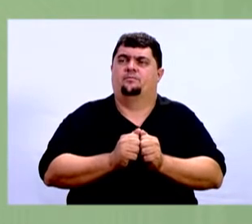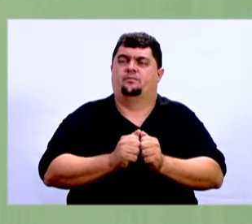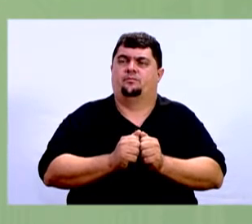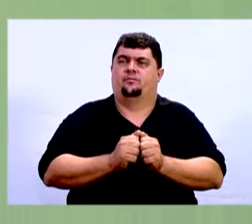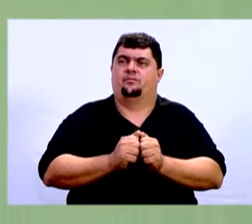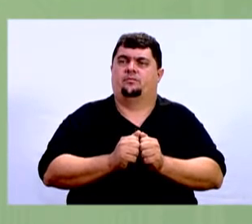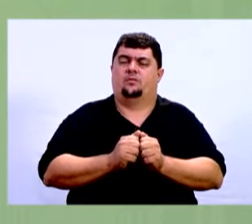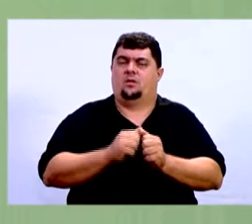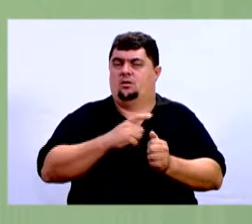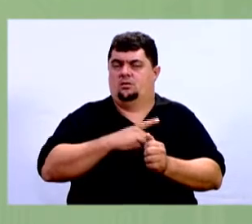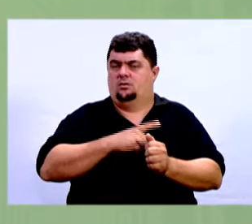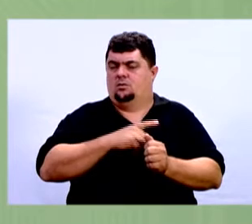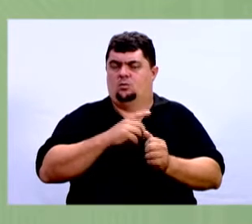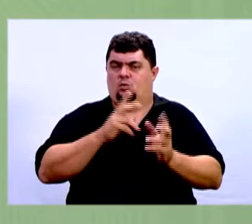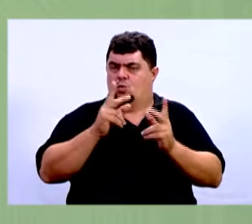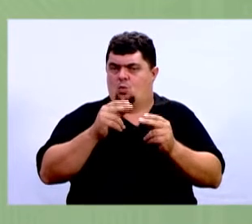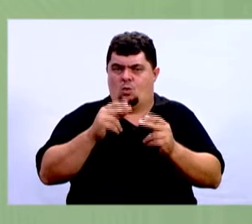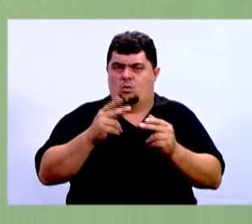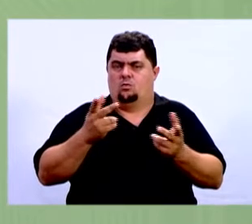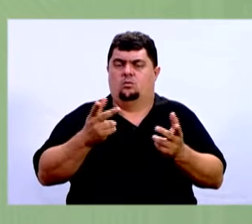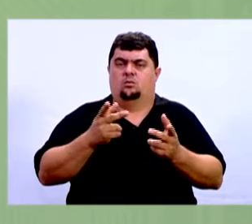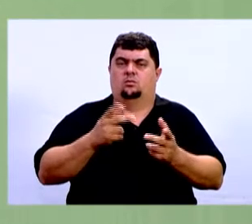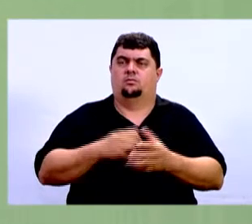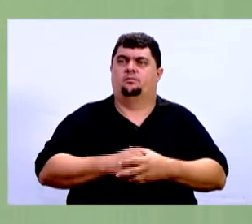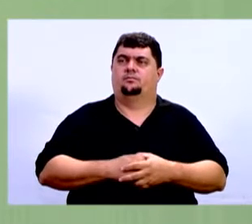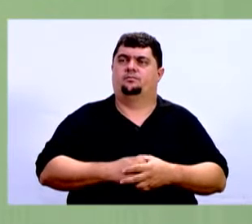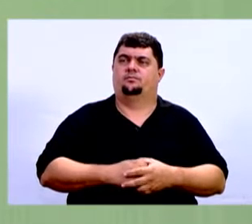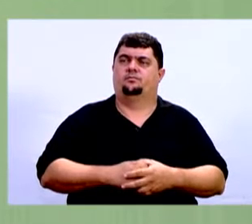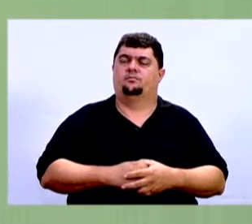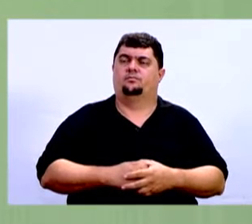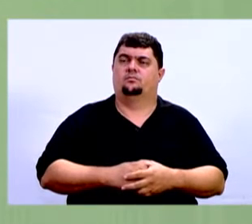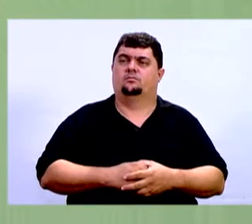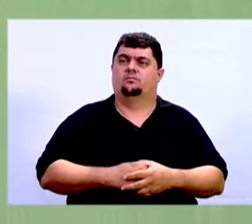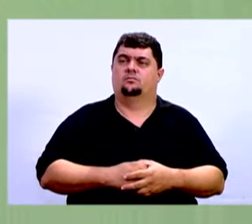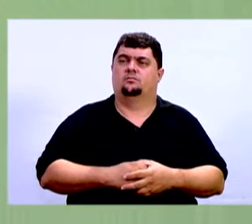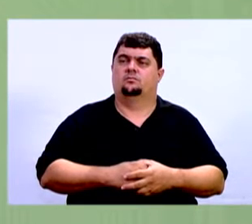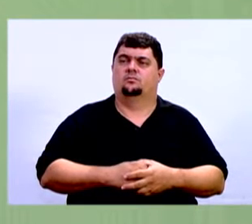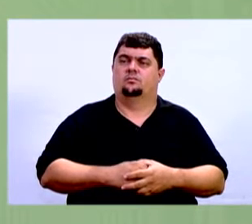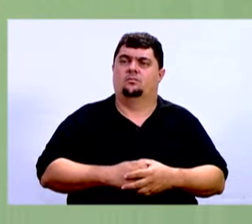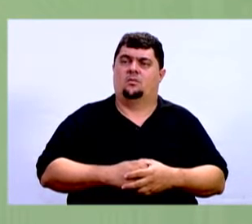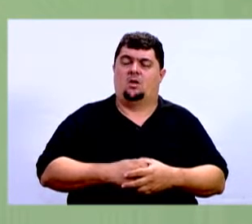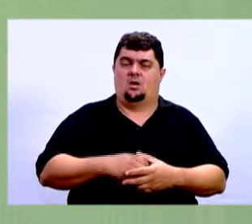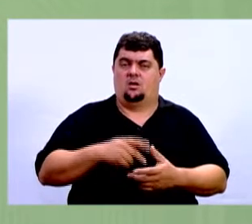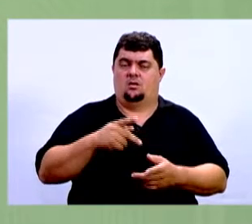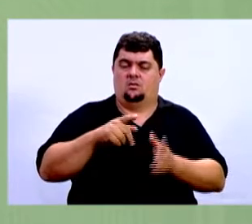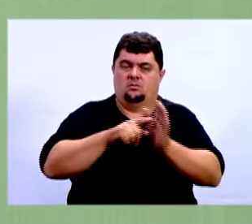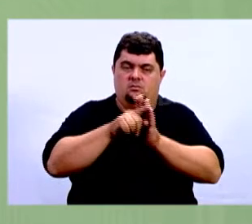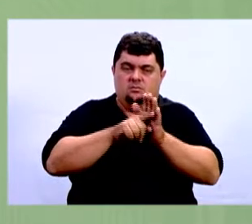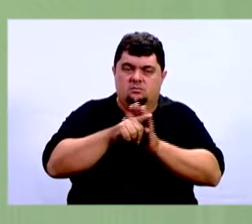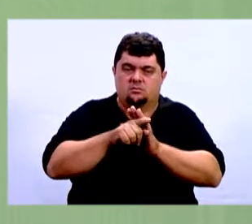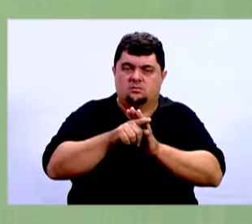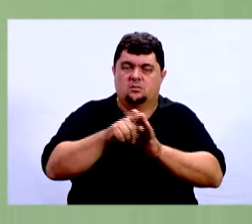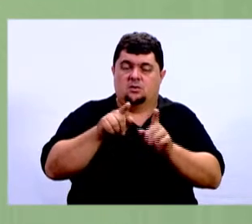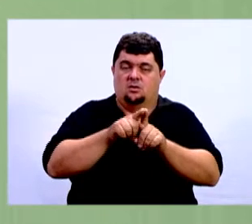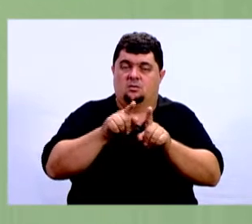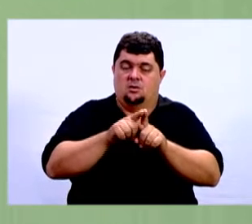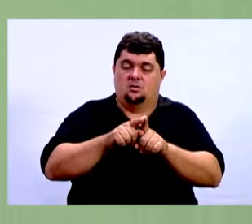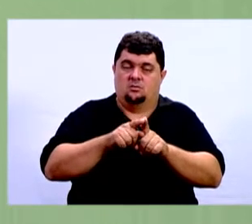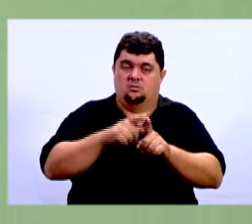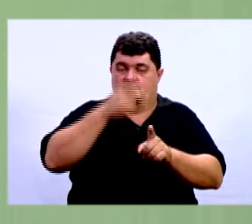mesmo bolo, estão dentro do processo. Aqui embaixo destaca, a pesquisação e a pesquisa participante,